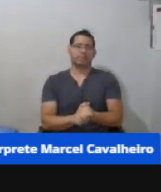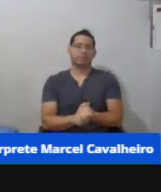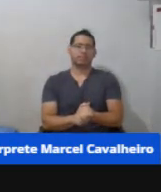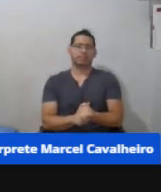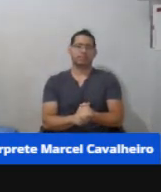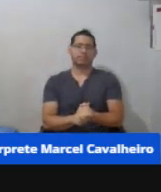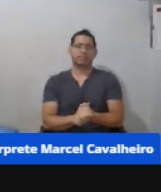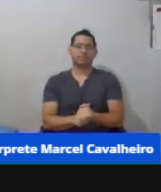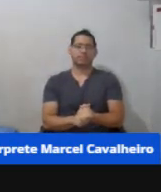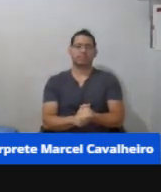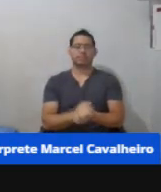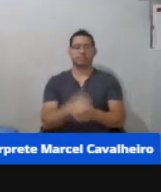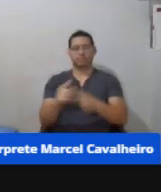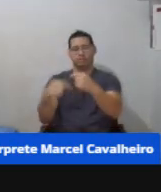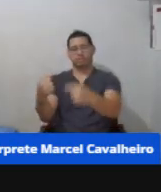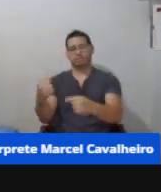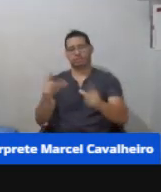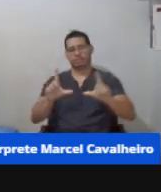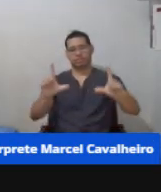Pode passar para o próximo.